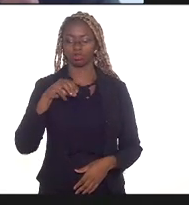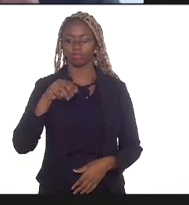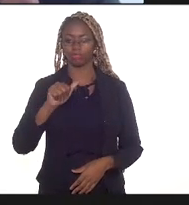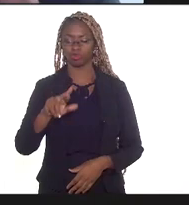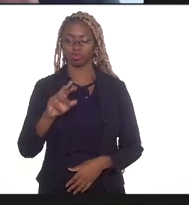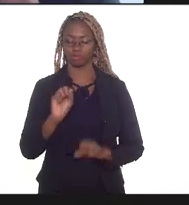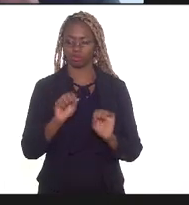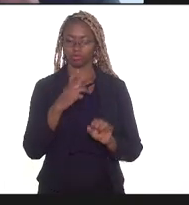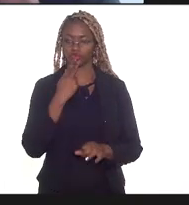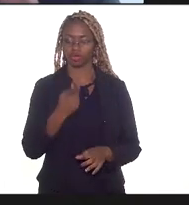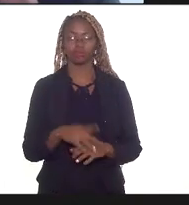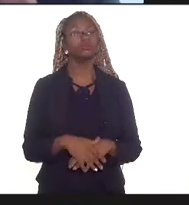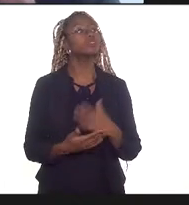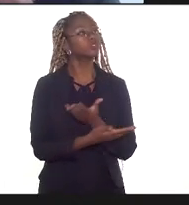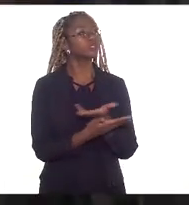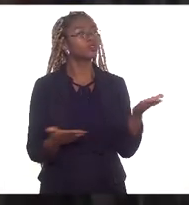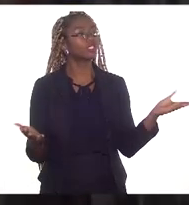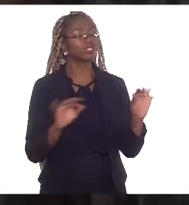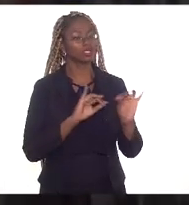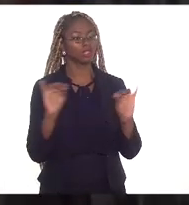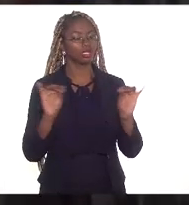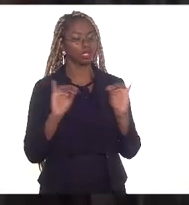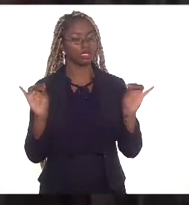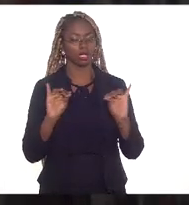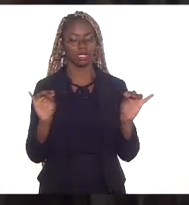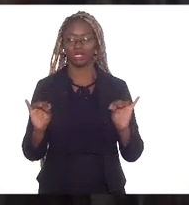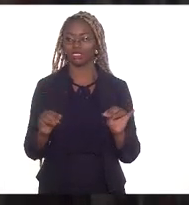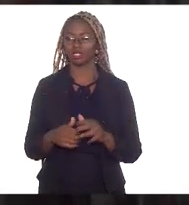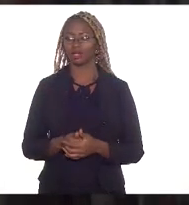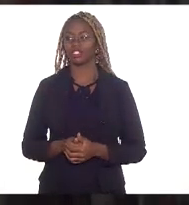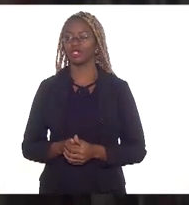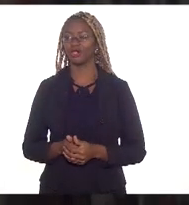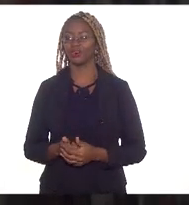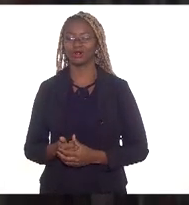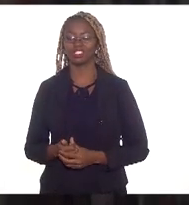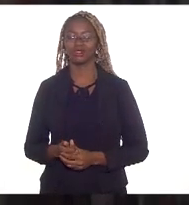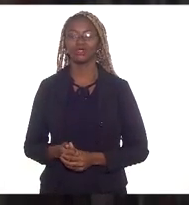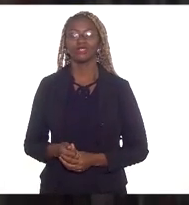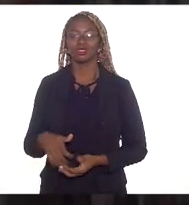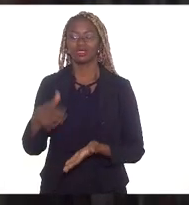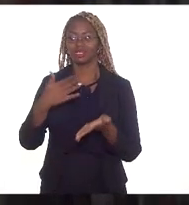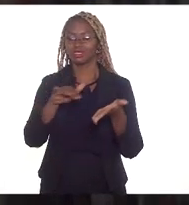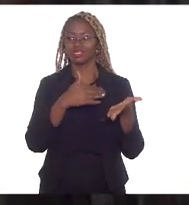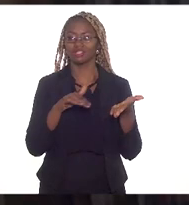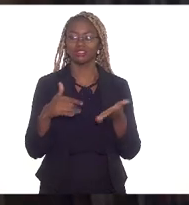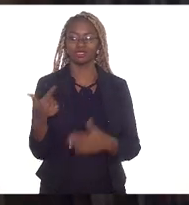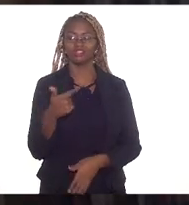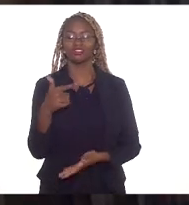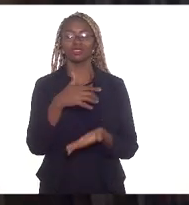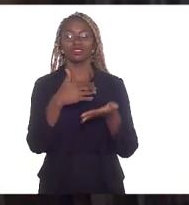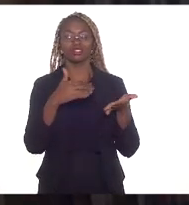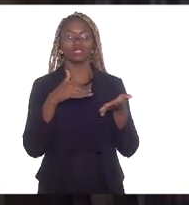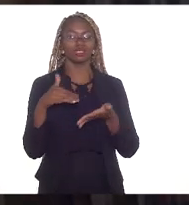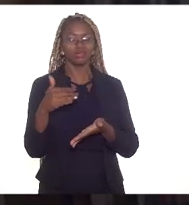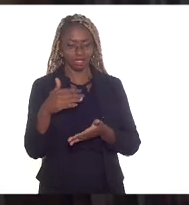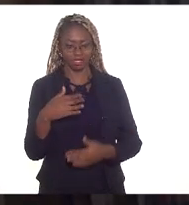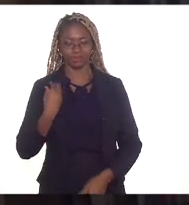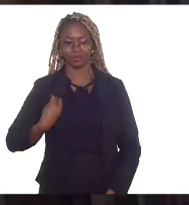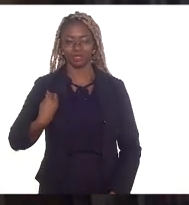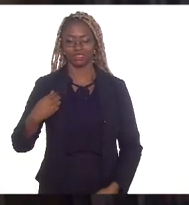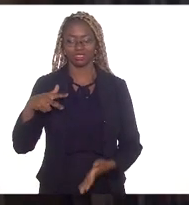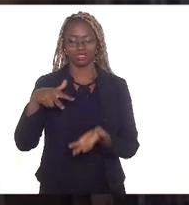presidente, senhoras deputadas, senhores deputados, secretários presentes, subsecretário. Bom,